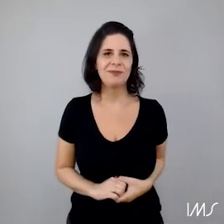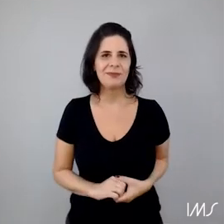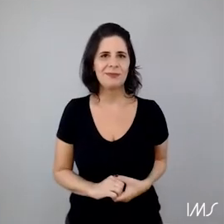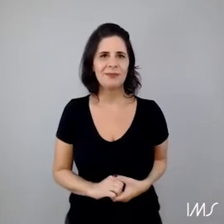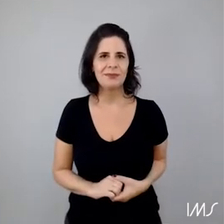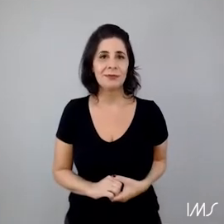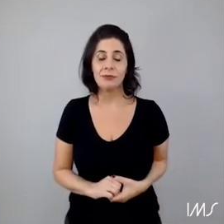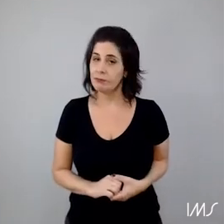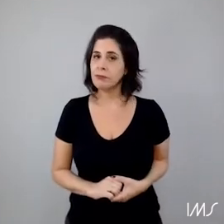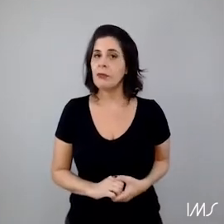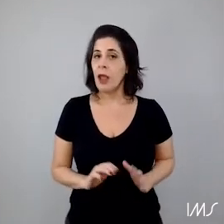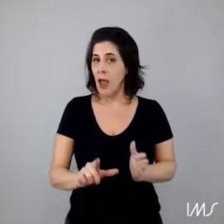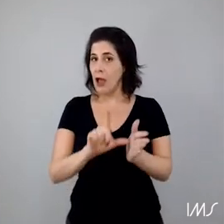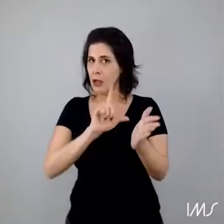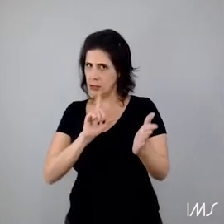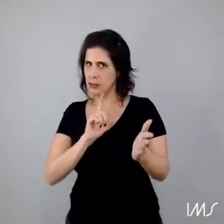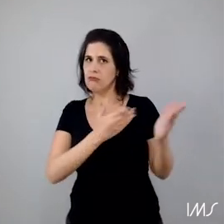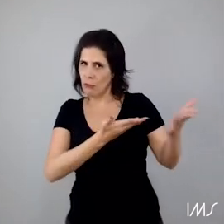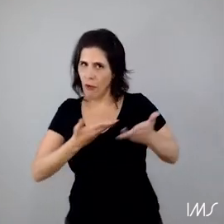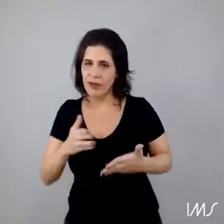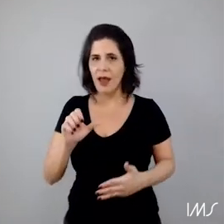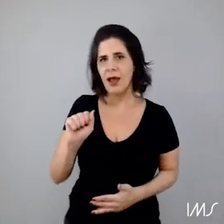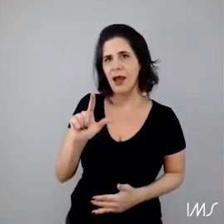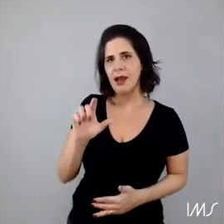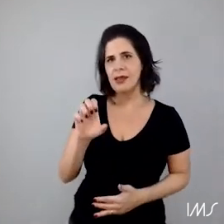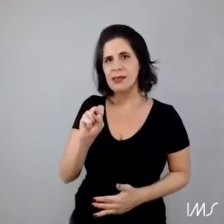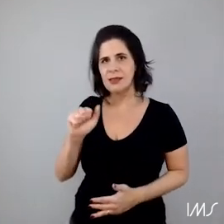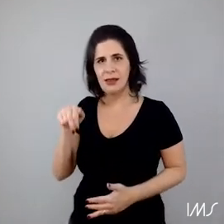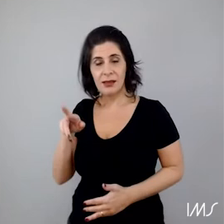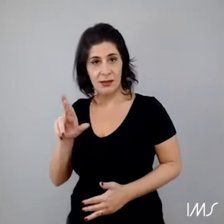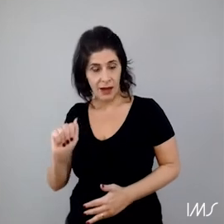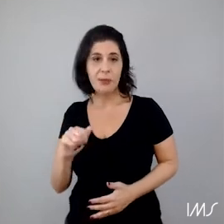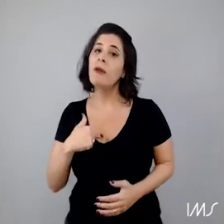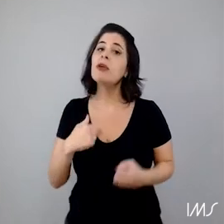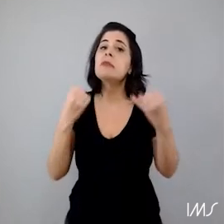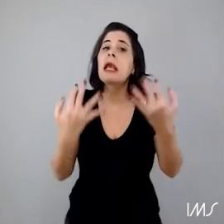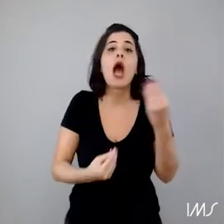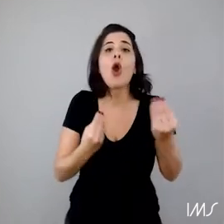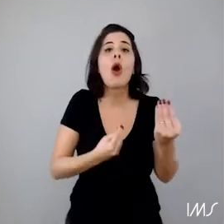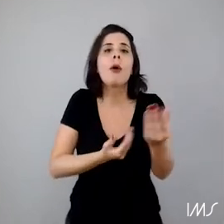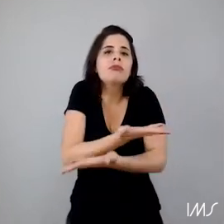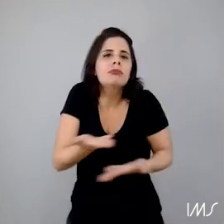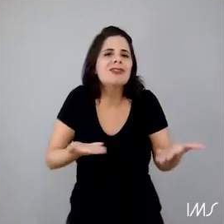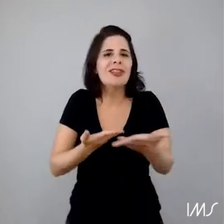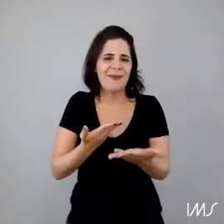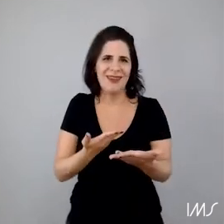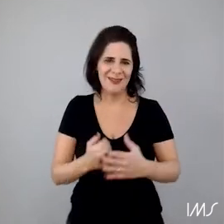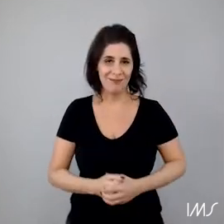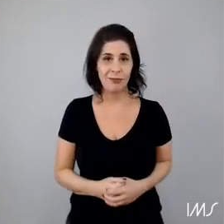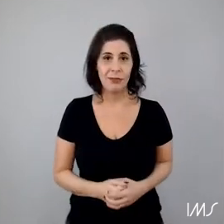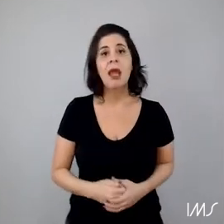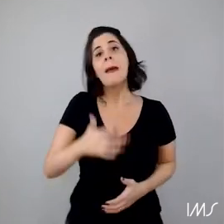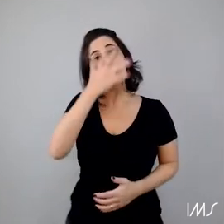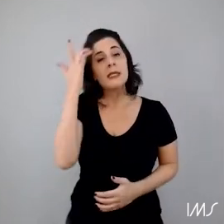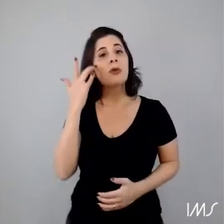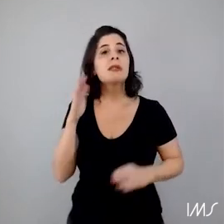Antes de passar a palavra para a Alessandra, eu vou apenas informar qual será a dinâmica do evento. Os participantes poderão enviar suas